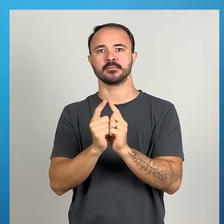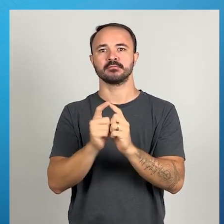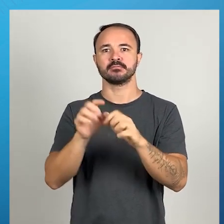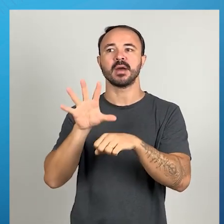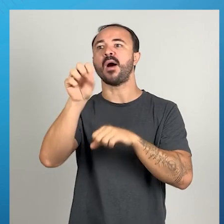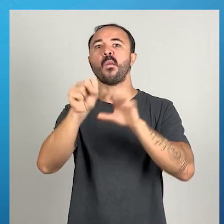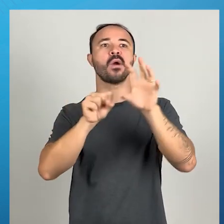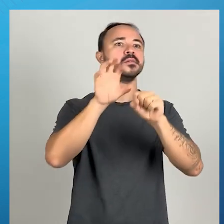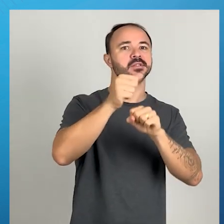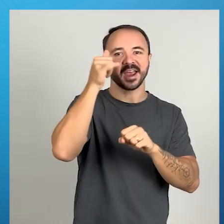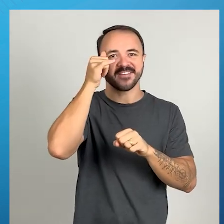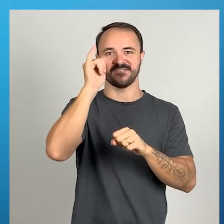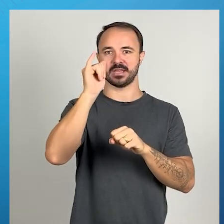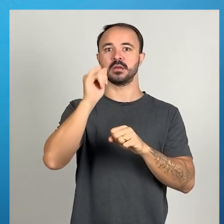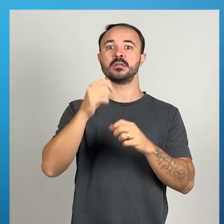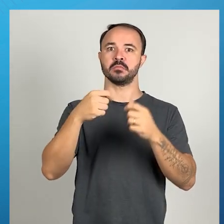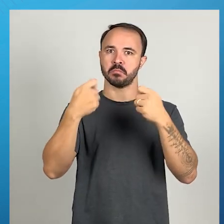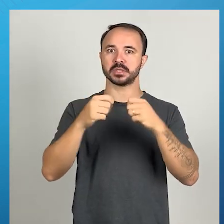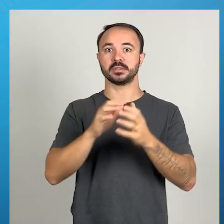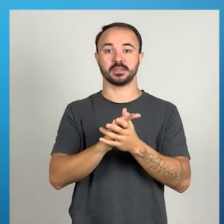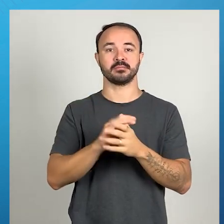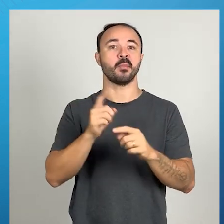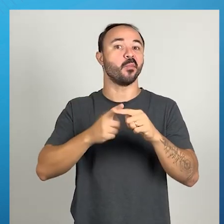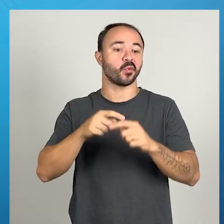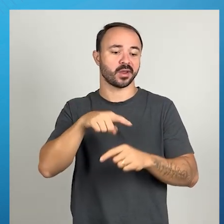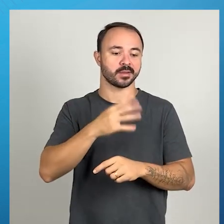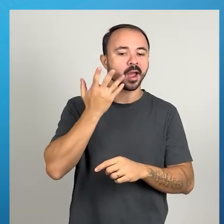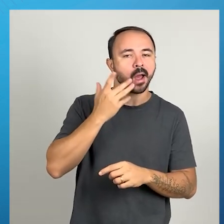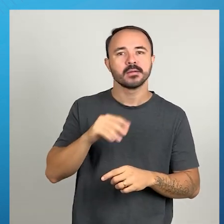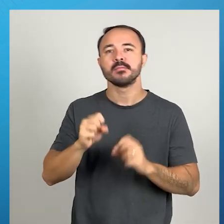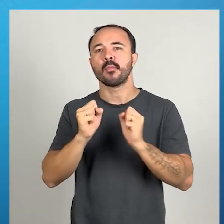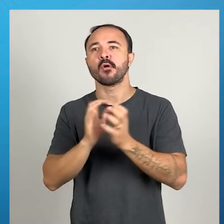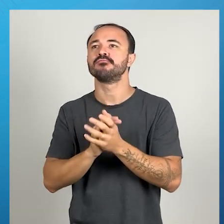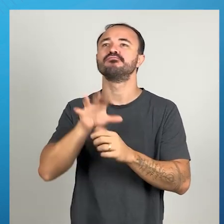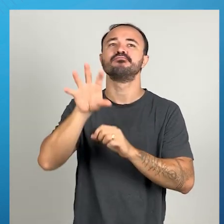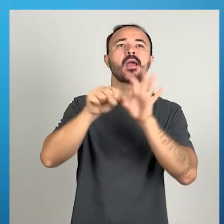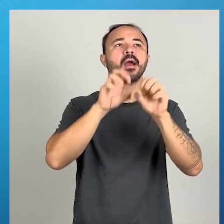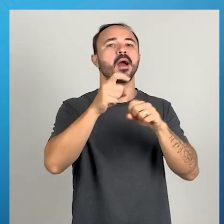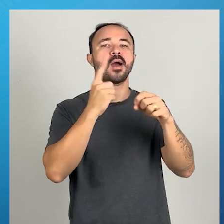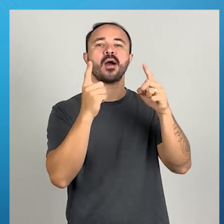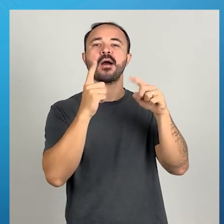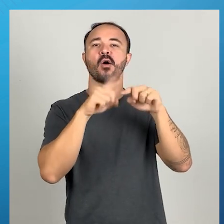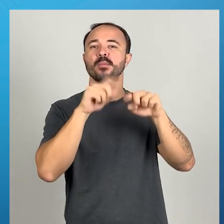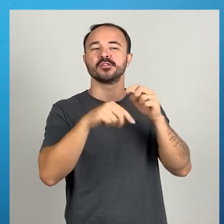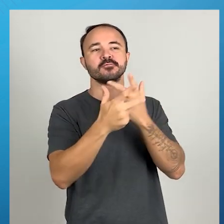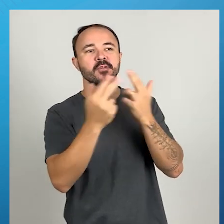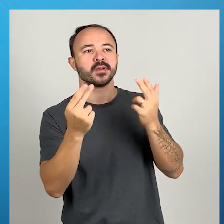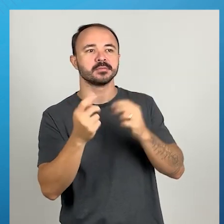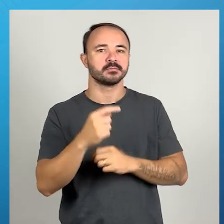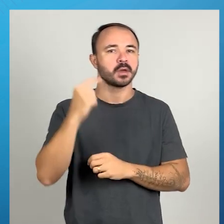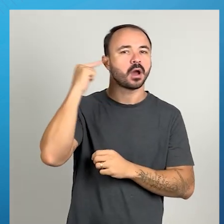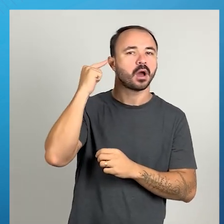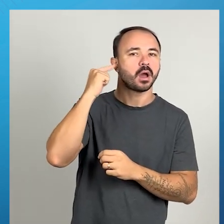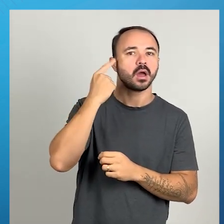boca ou mesmo no nariz, né? No ouvido também. É a utilização de cadeirinha de segurança no carro, ou seja, o transporte